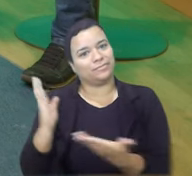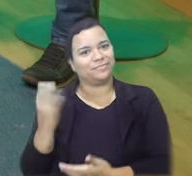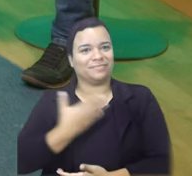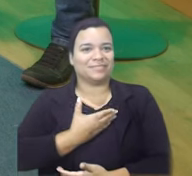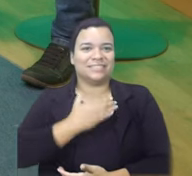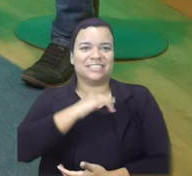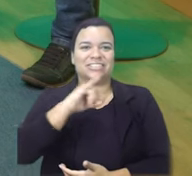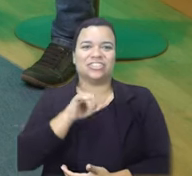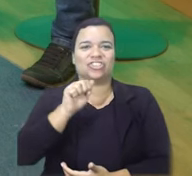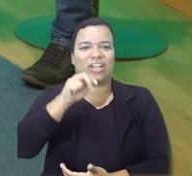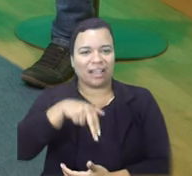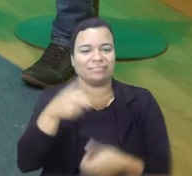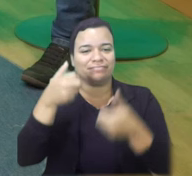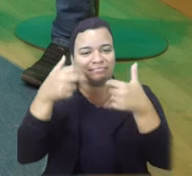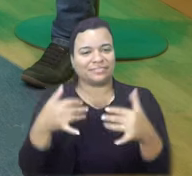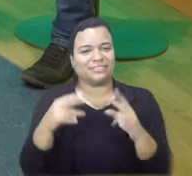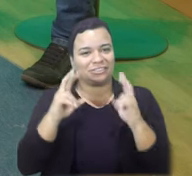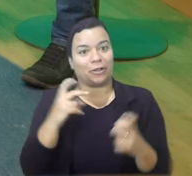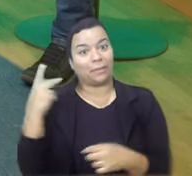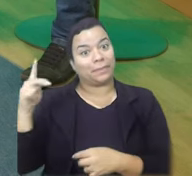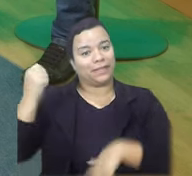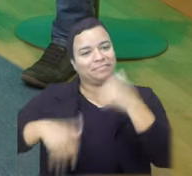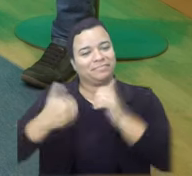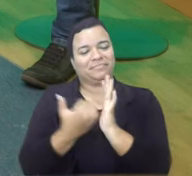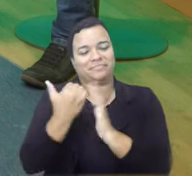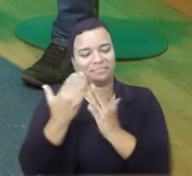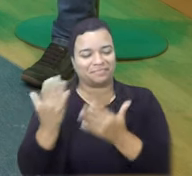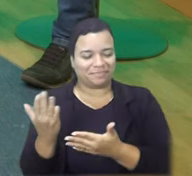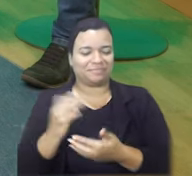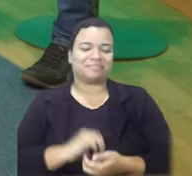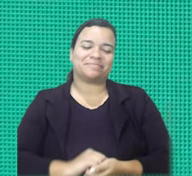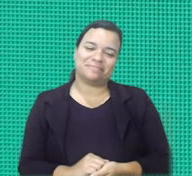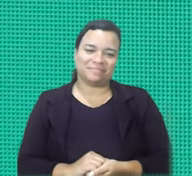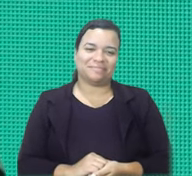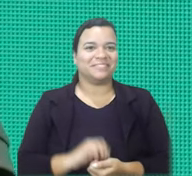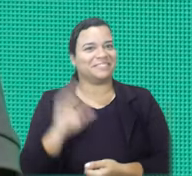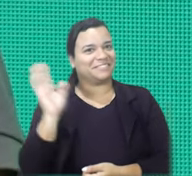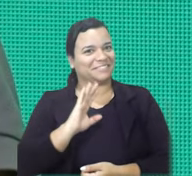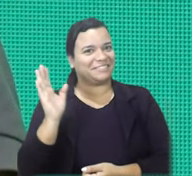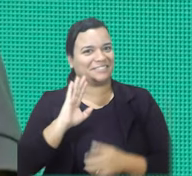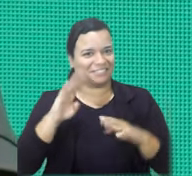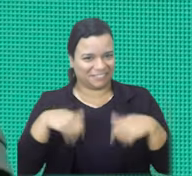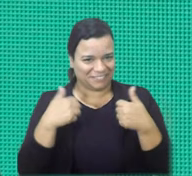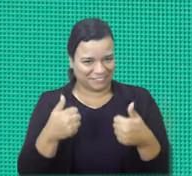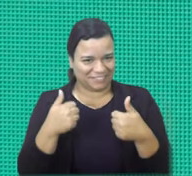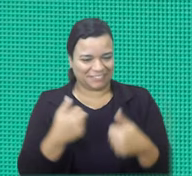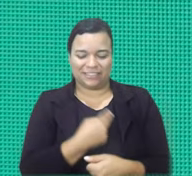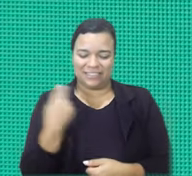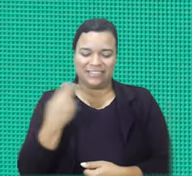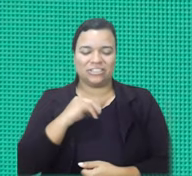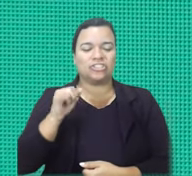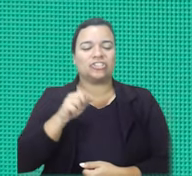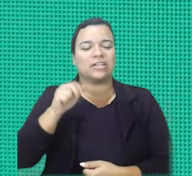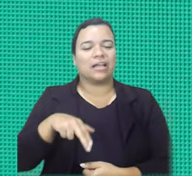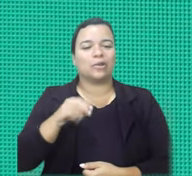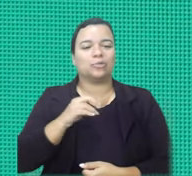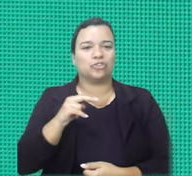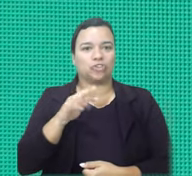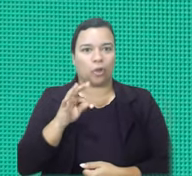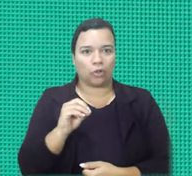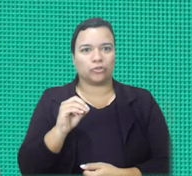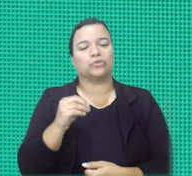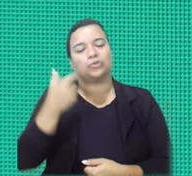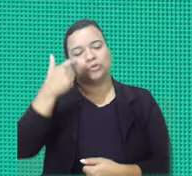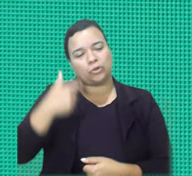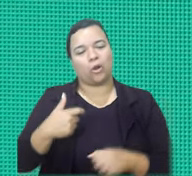Jean que vai falar sobre o tema que ele vai desenvolver com vocês olá meu nome é Jean Custódio eu sou do er capital norte